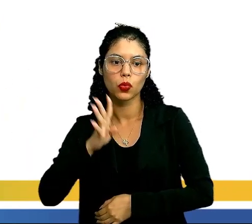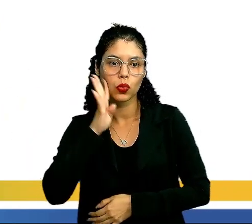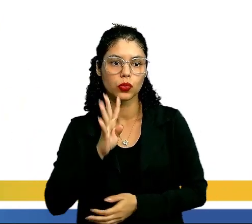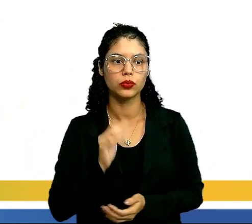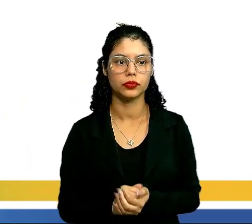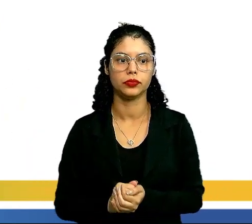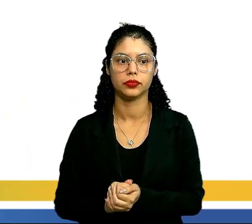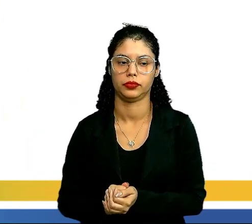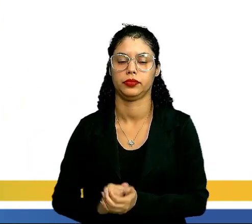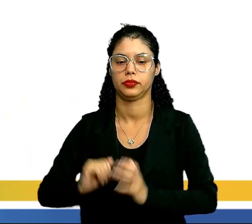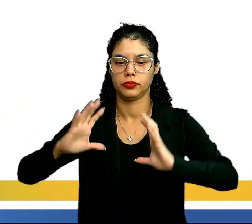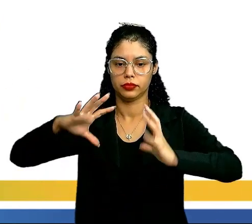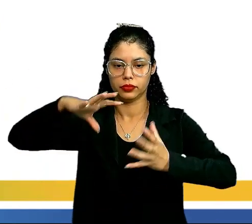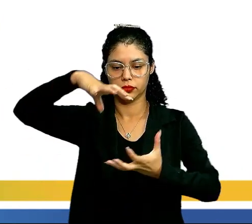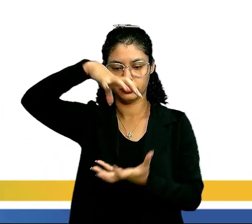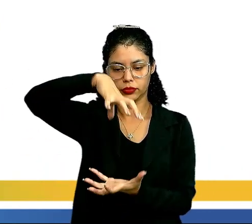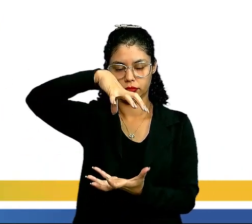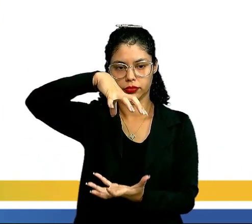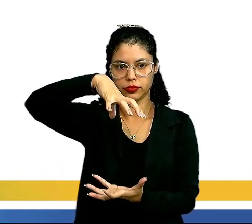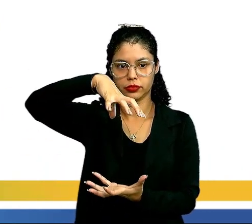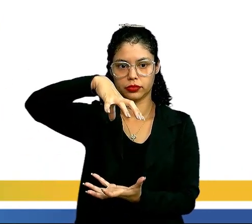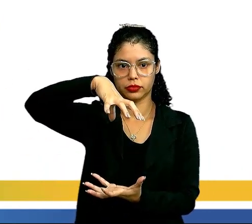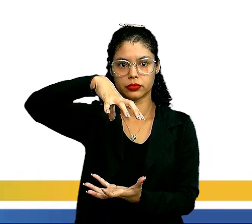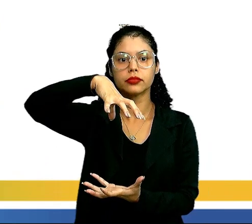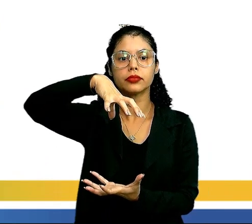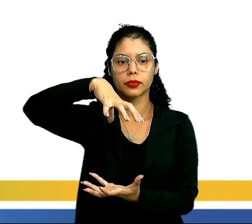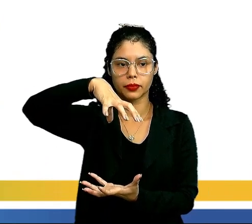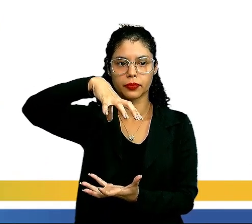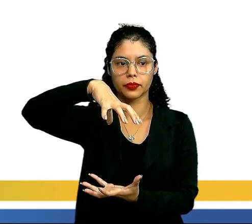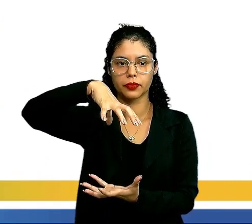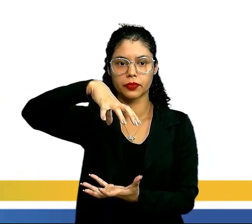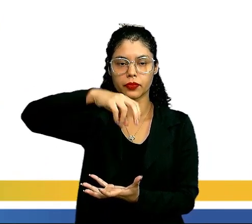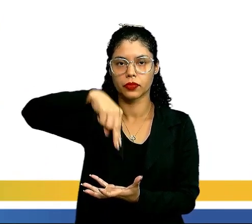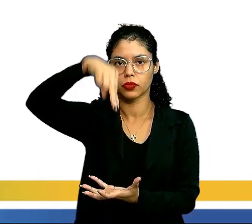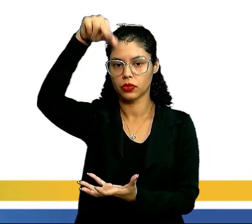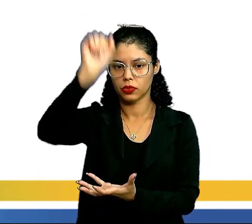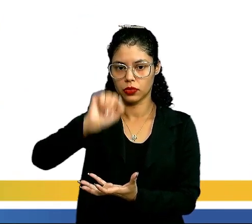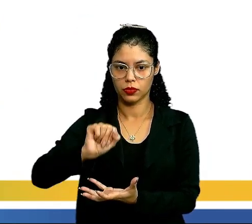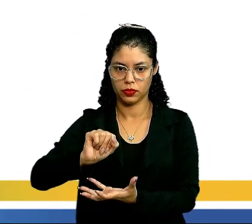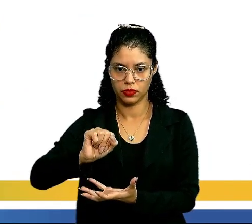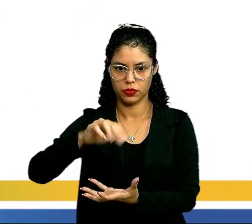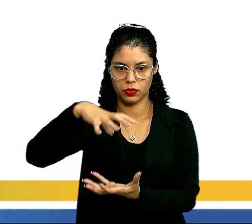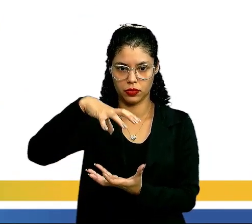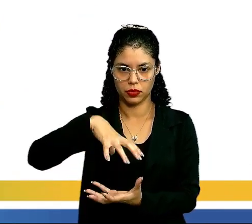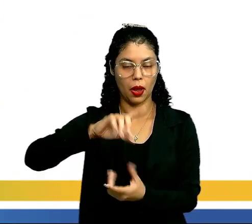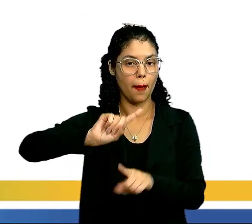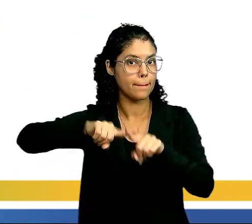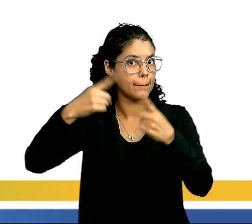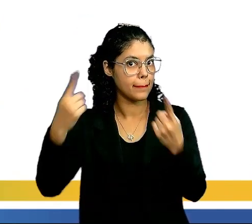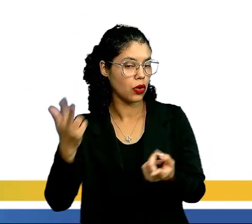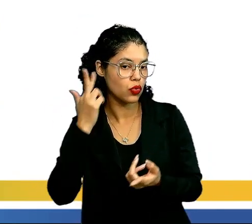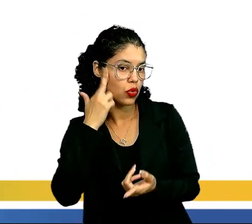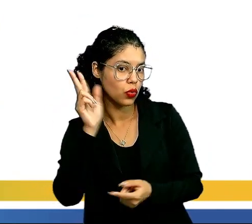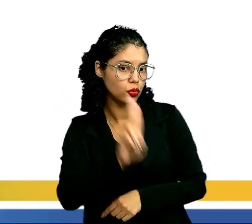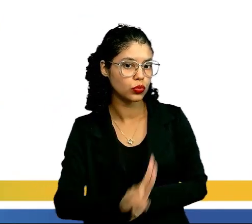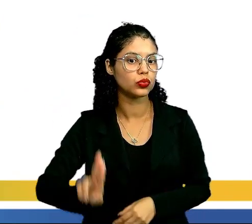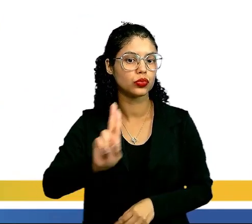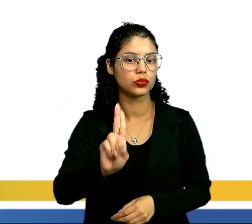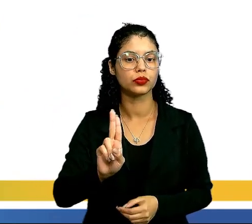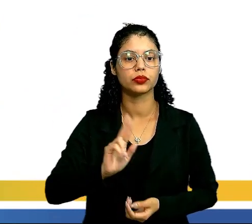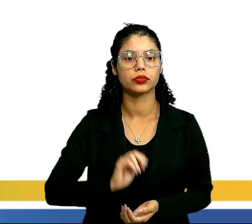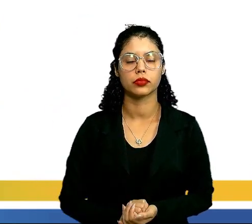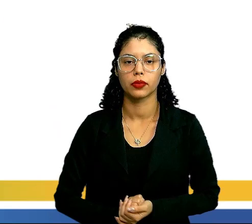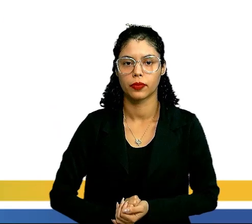a projeção azimutal tem como ponto de referência o Polo Norte e o Polo Sul. Porém, normalmente se utiliza